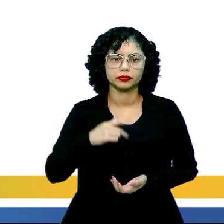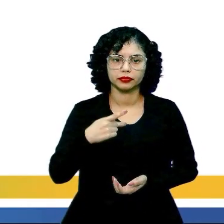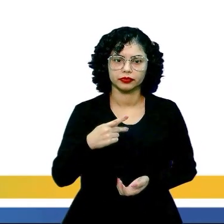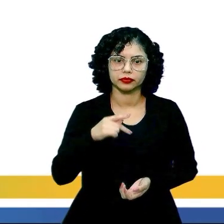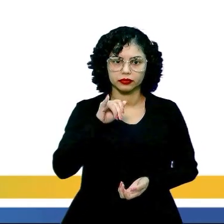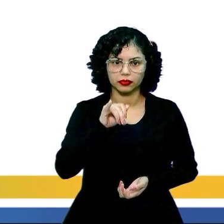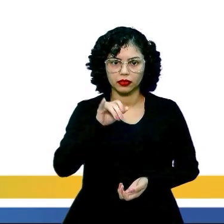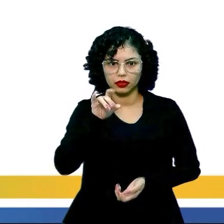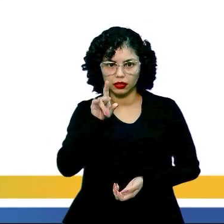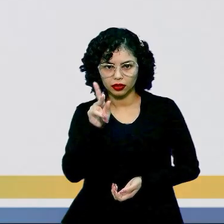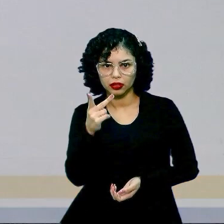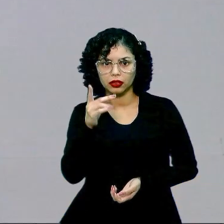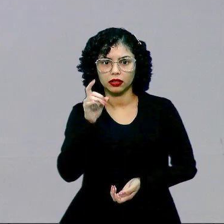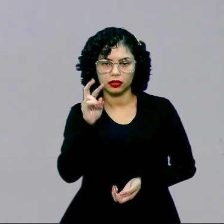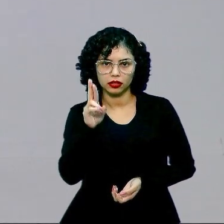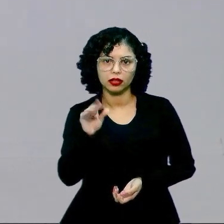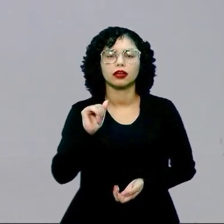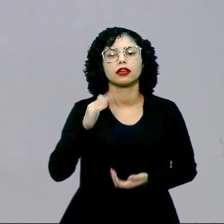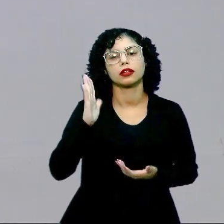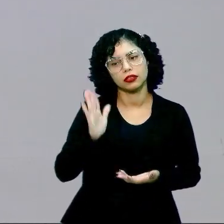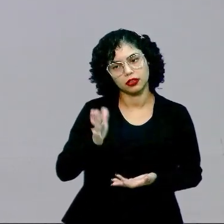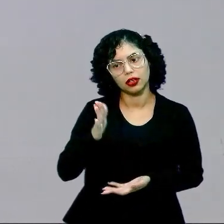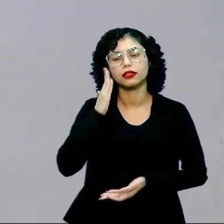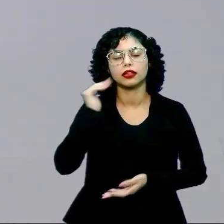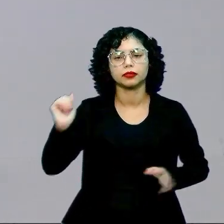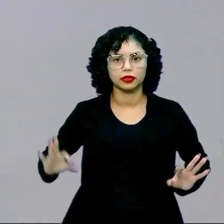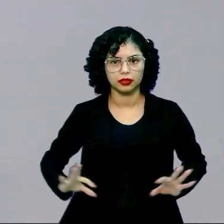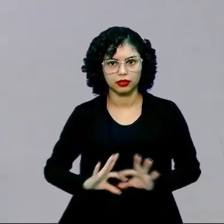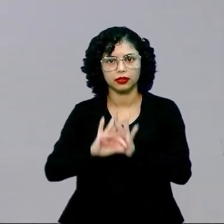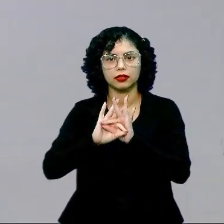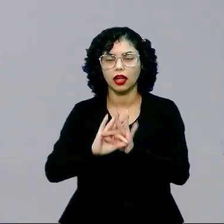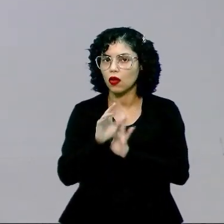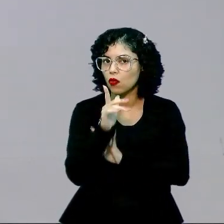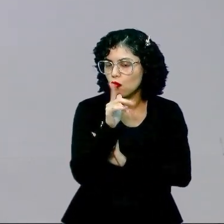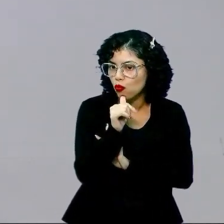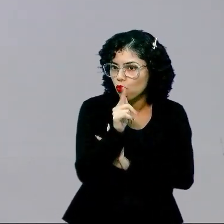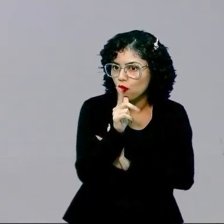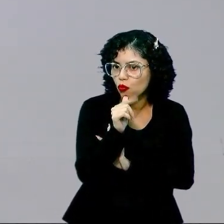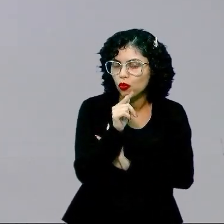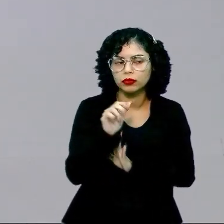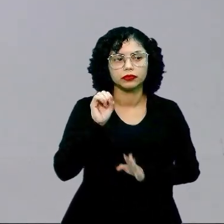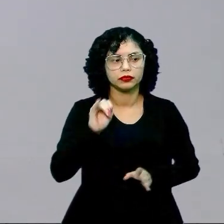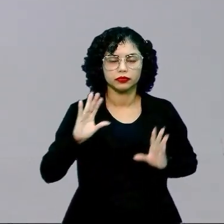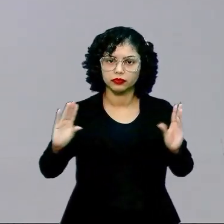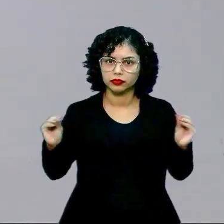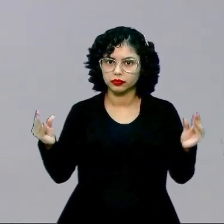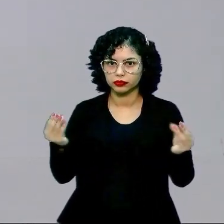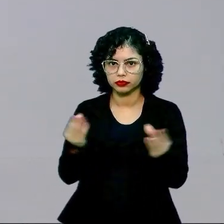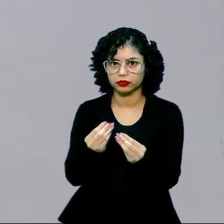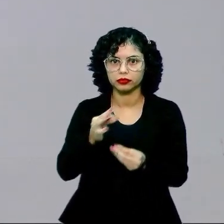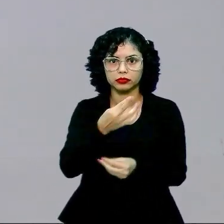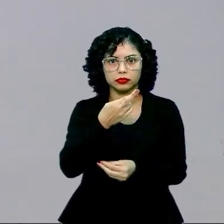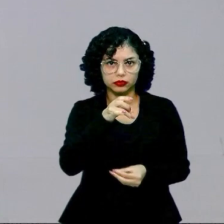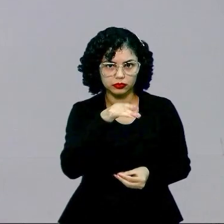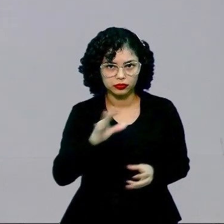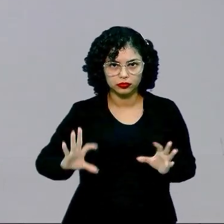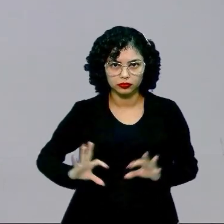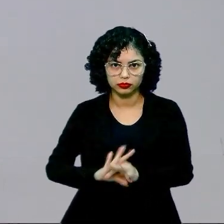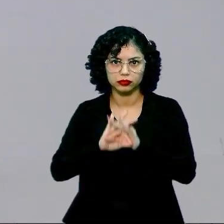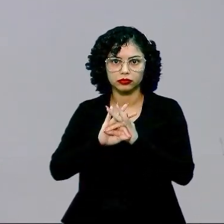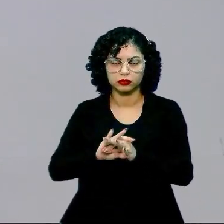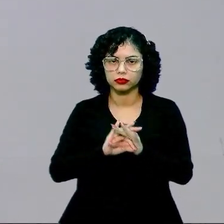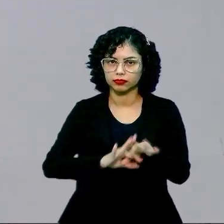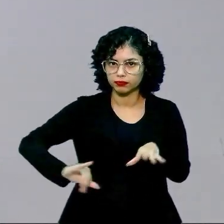prefixo hidro, já sabe que é algo relacionado aí com água. Então, se a substância que ela é tóxica não se relaciona